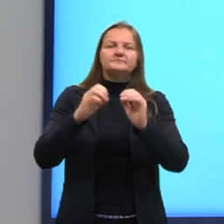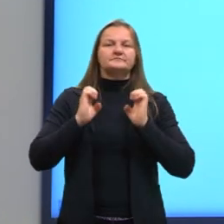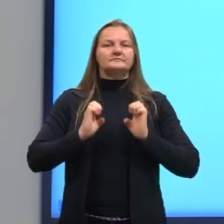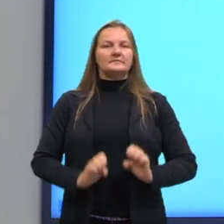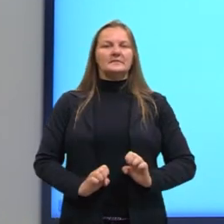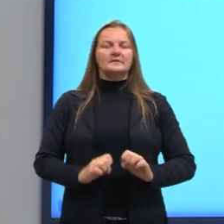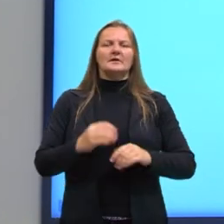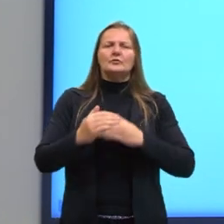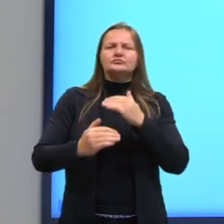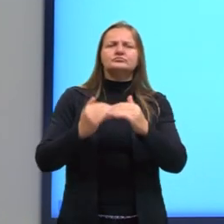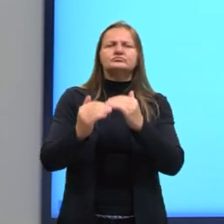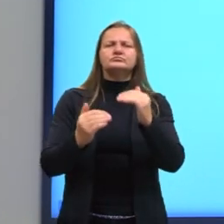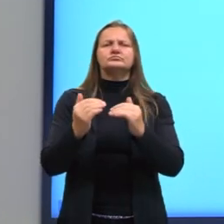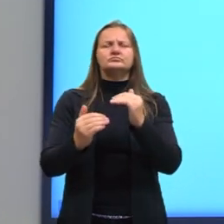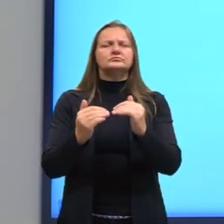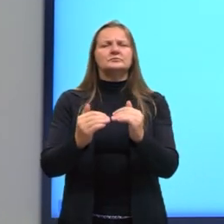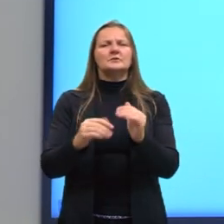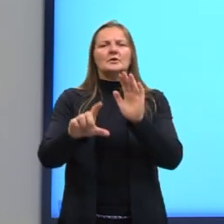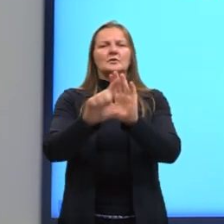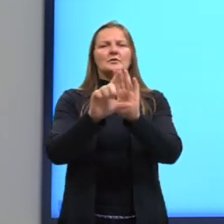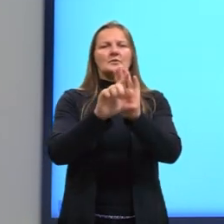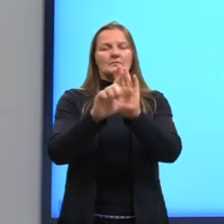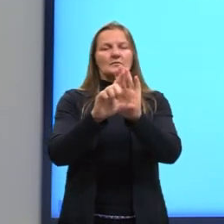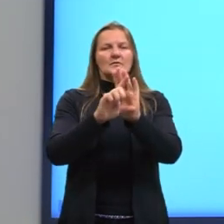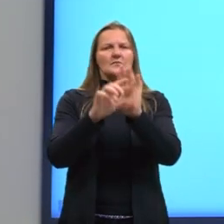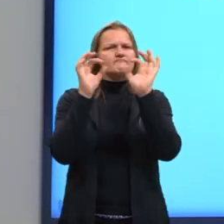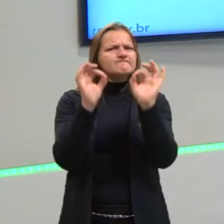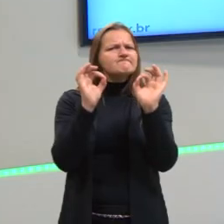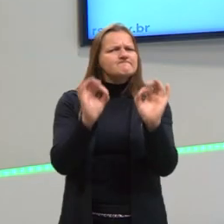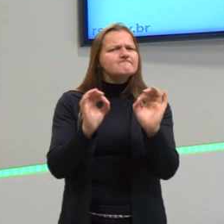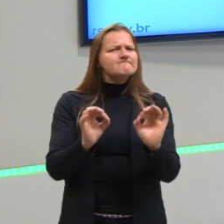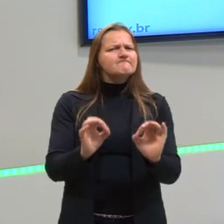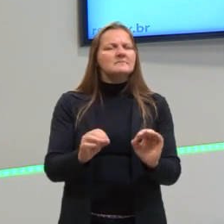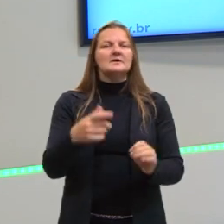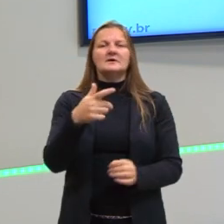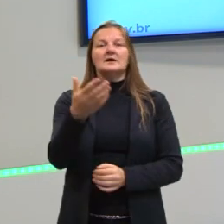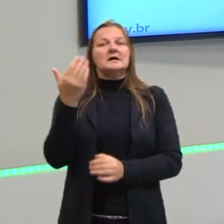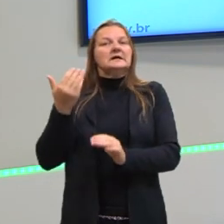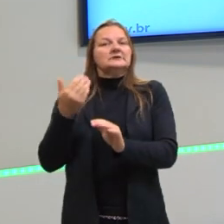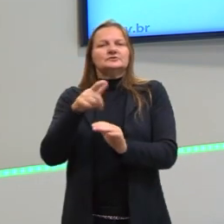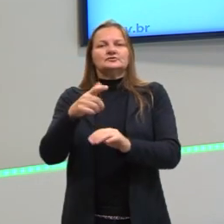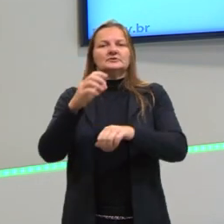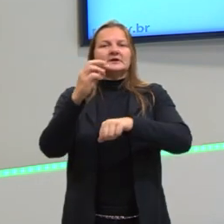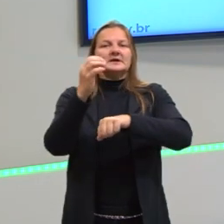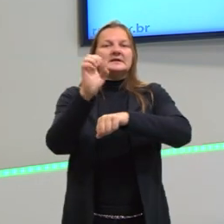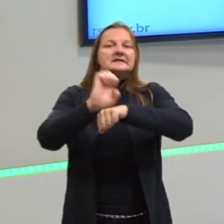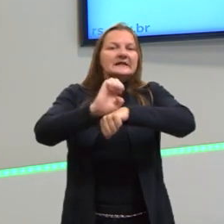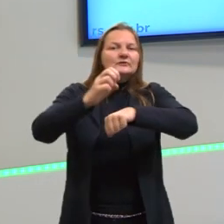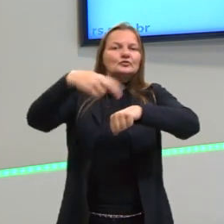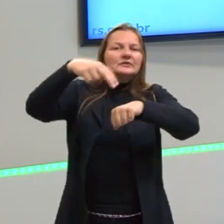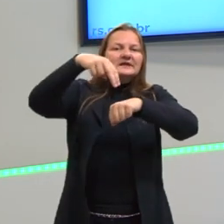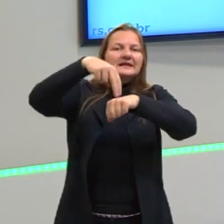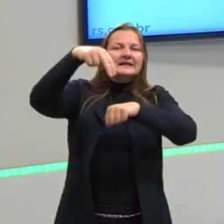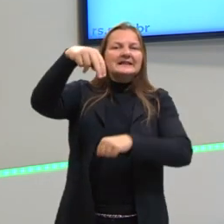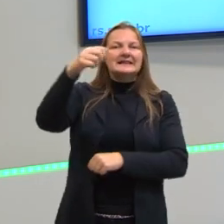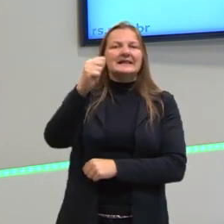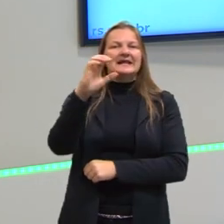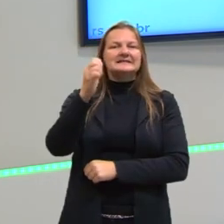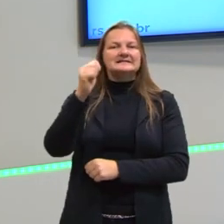ética agora para a questão formal das leis que até então não se tinha o estado-nação então a